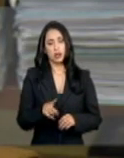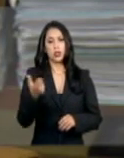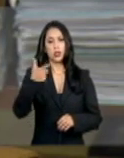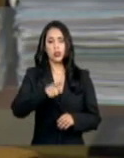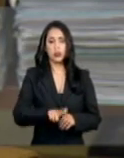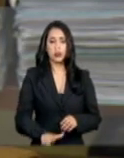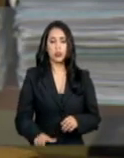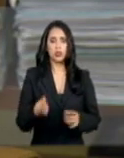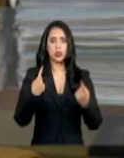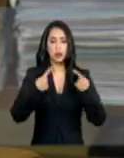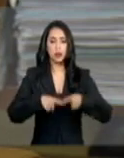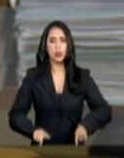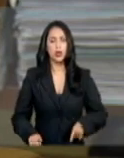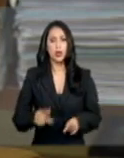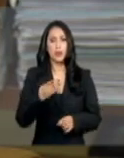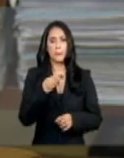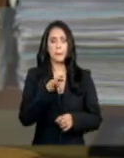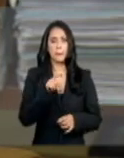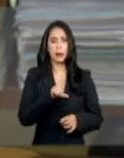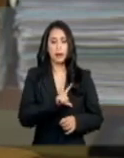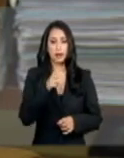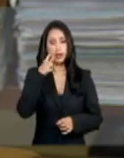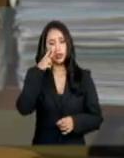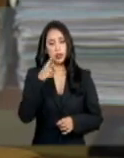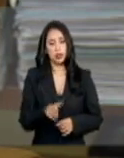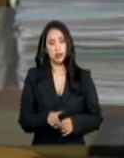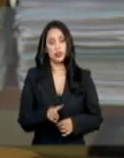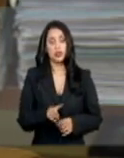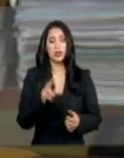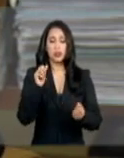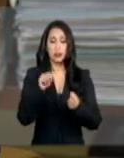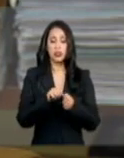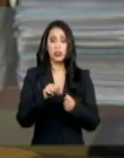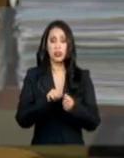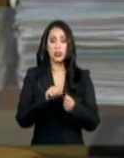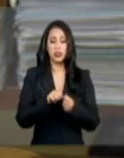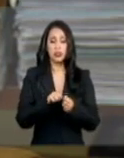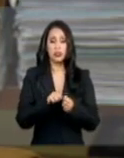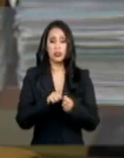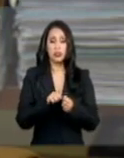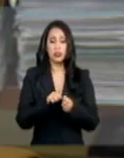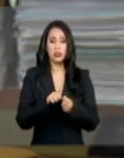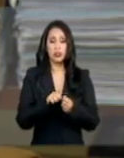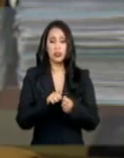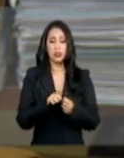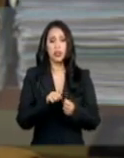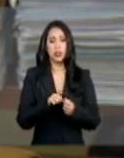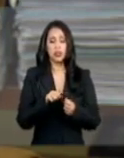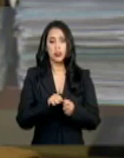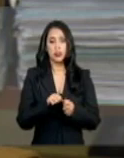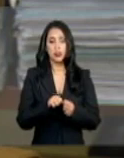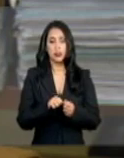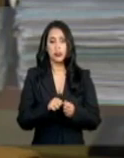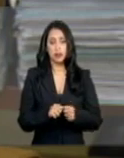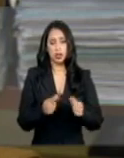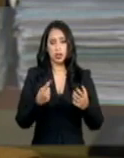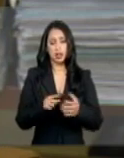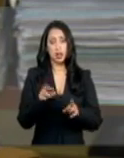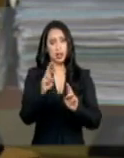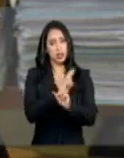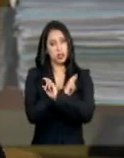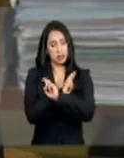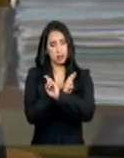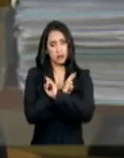prova penal produzida nos termos em que o foi com essa explosão por parte da administração tributária da receita federal